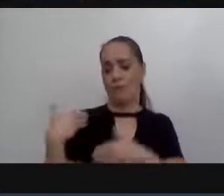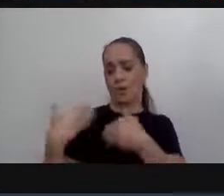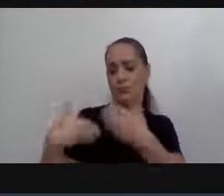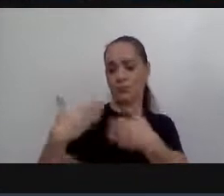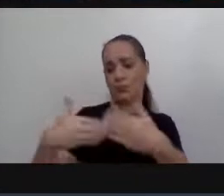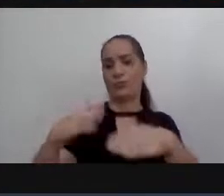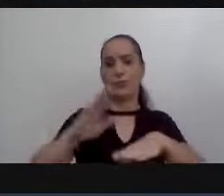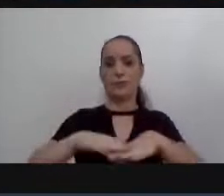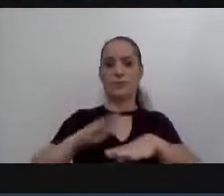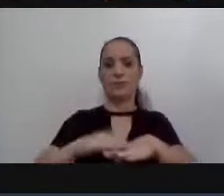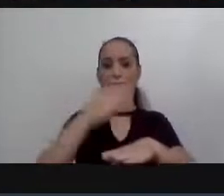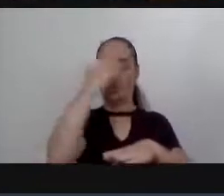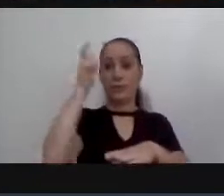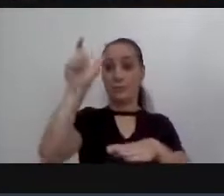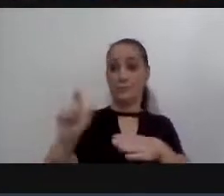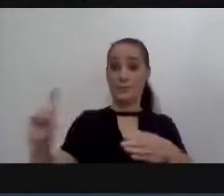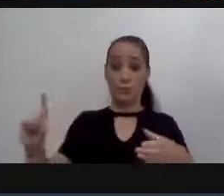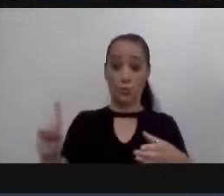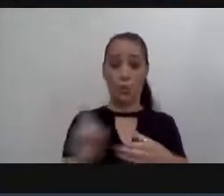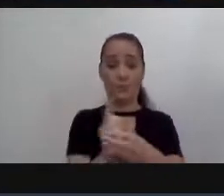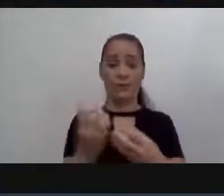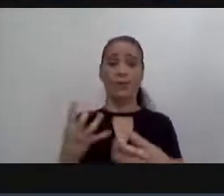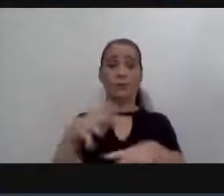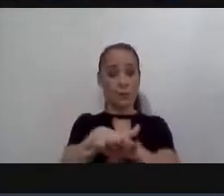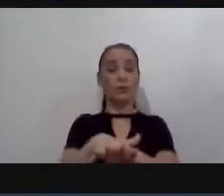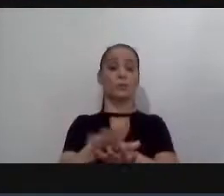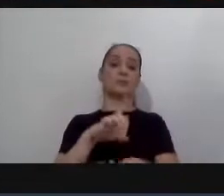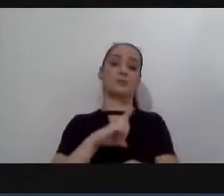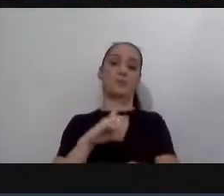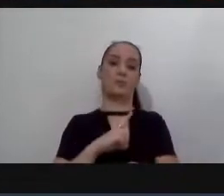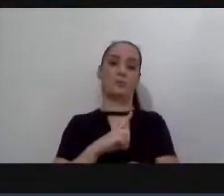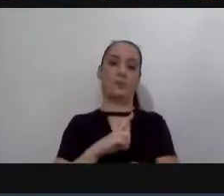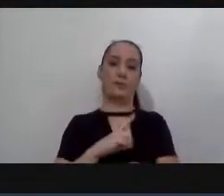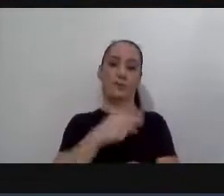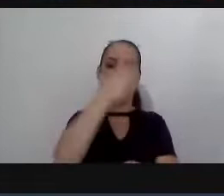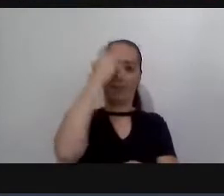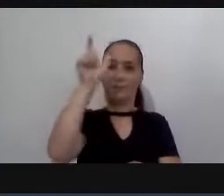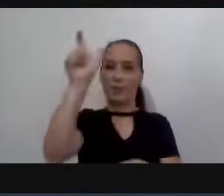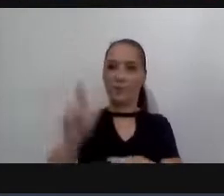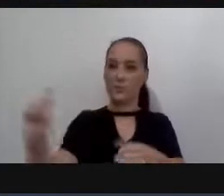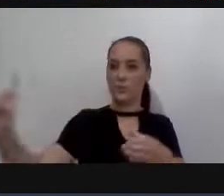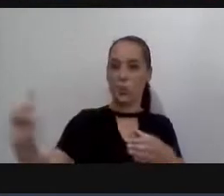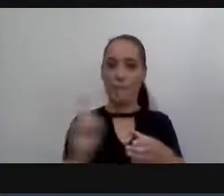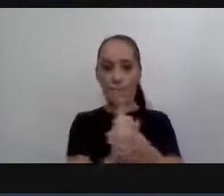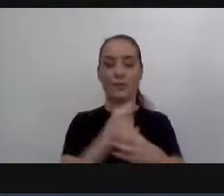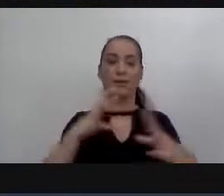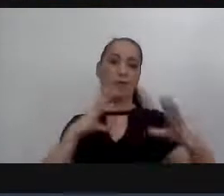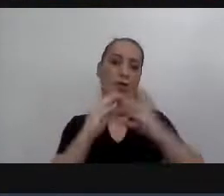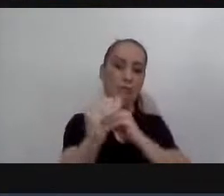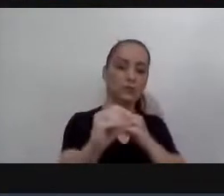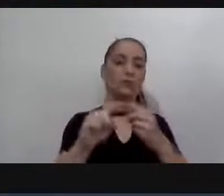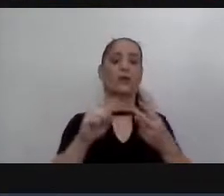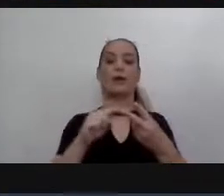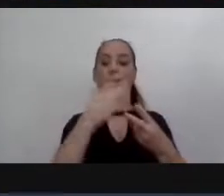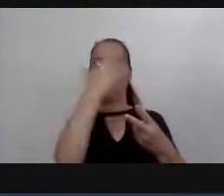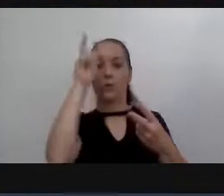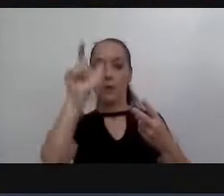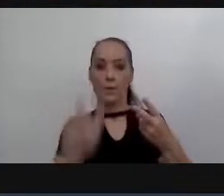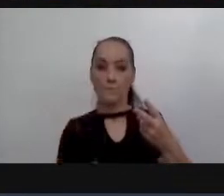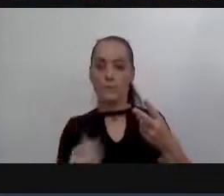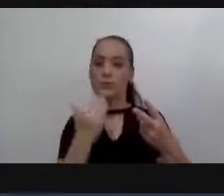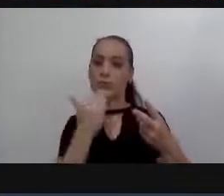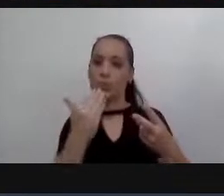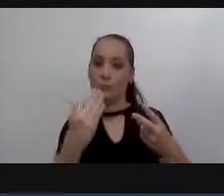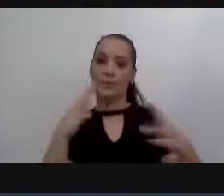migrantes sejam incluídos. E aí eu falo migrantes no sentido lato, né? Refugiados, solicitantes de refúgio, migrantes em